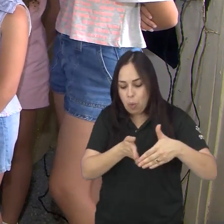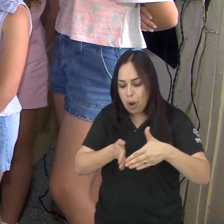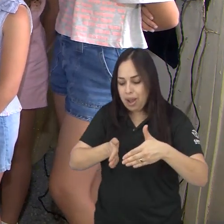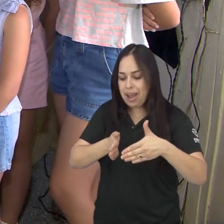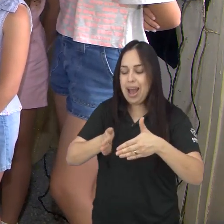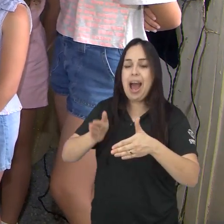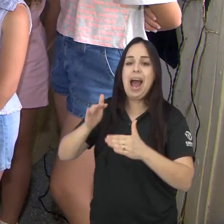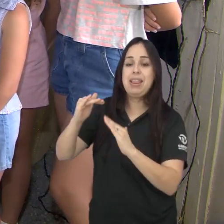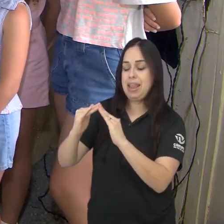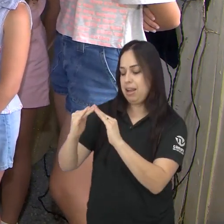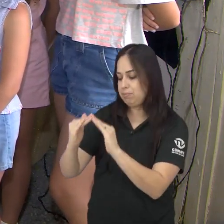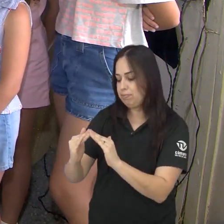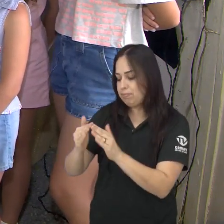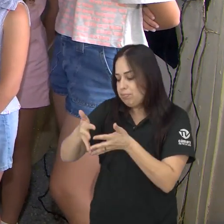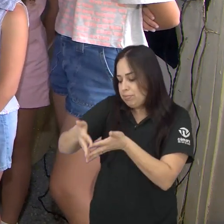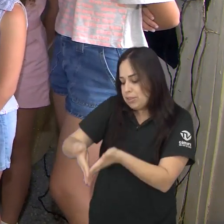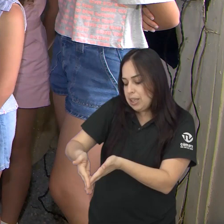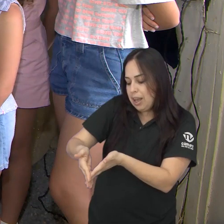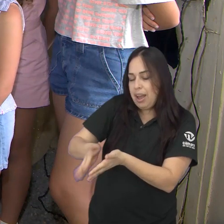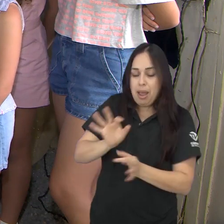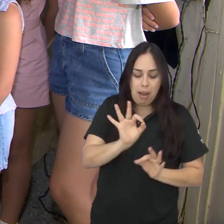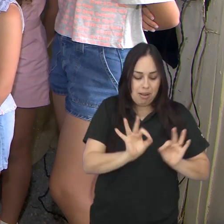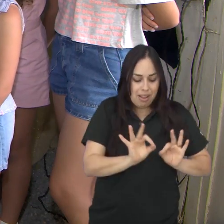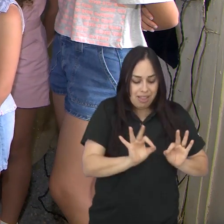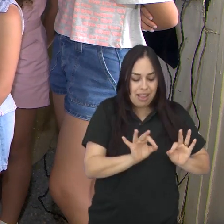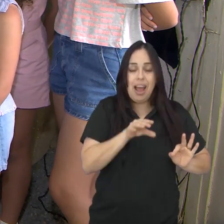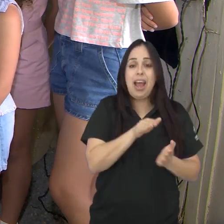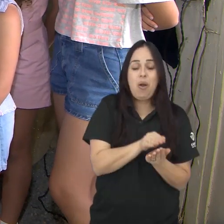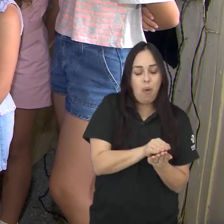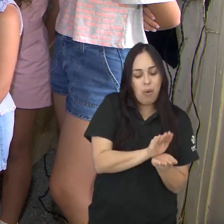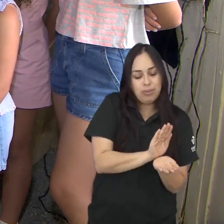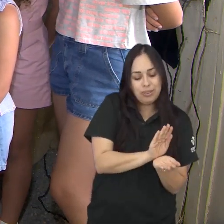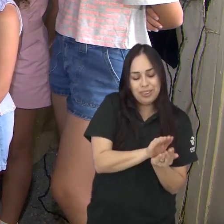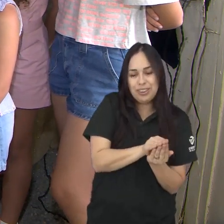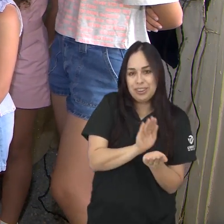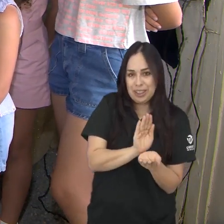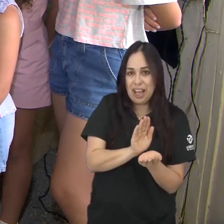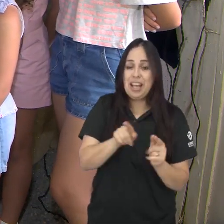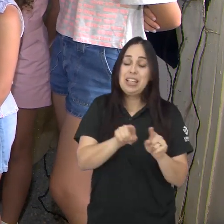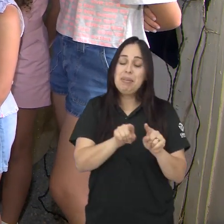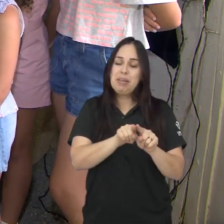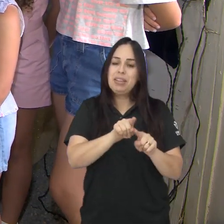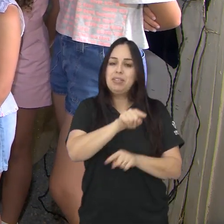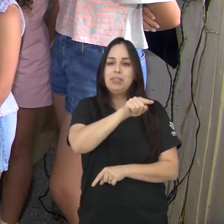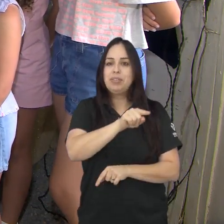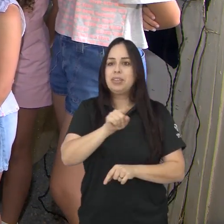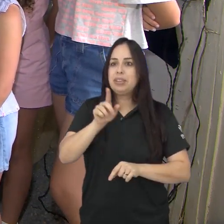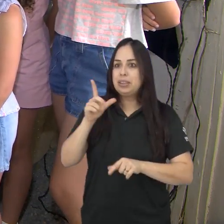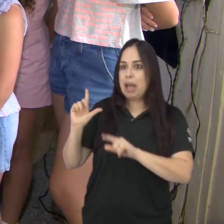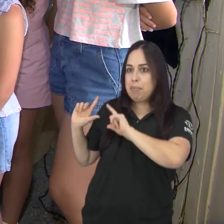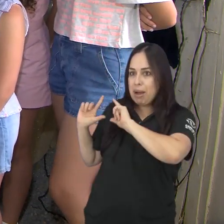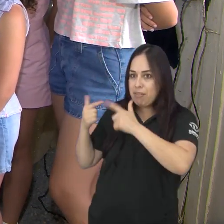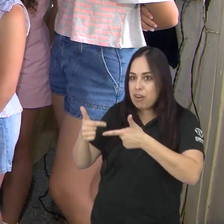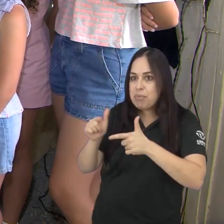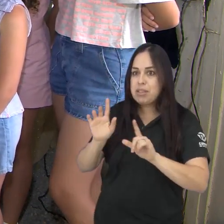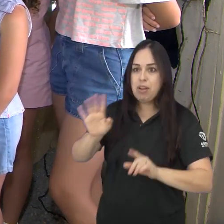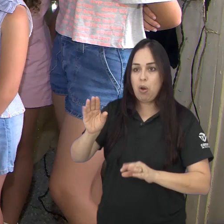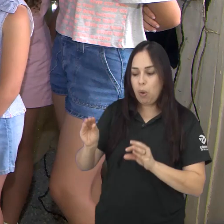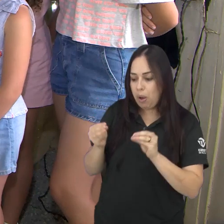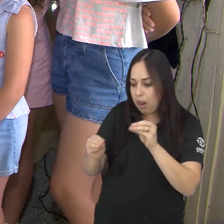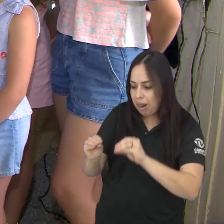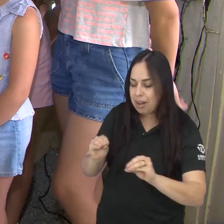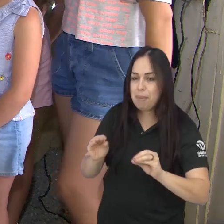a manjedoura é feito com as conchinhas. Muito legal. Vocês vão construindo a tradição, assim, tem a tradição e vocês vão agregando